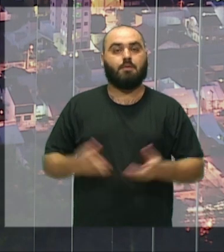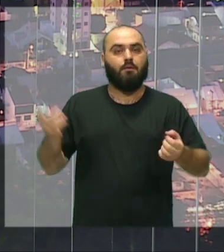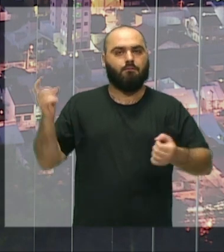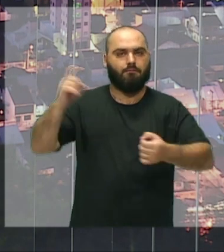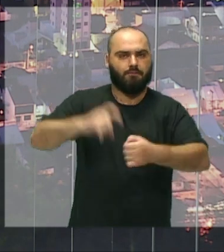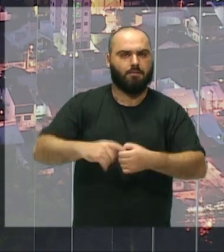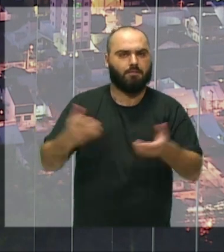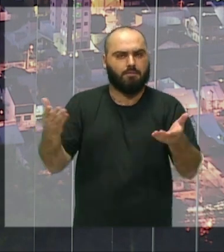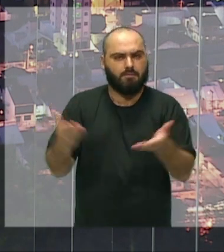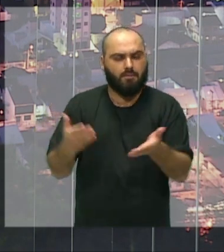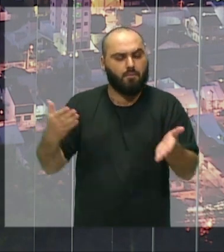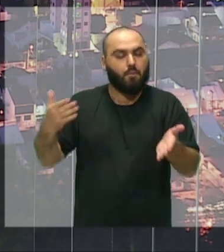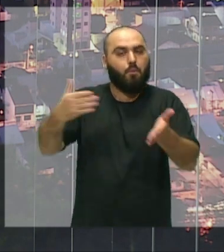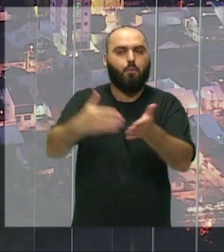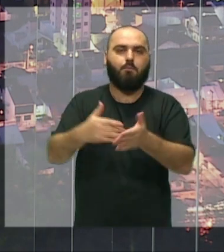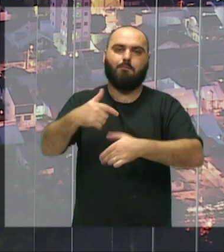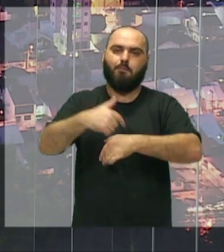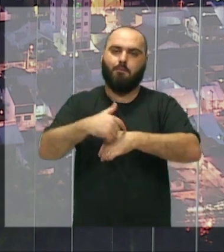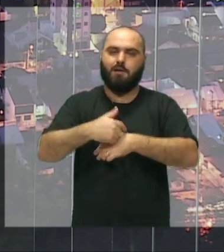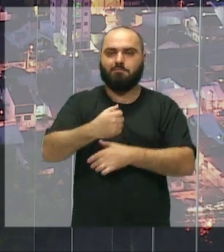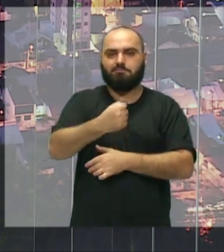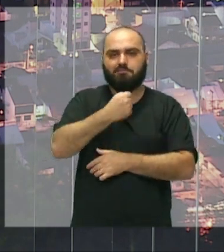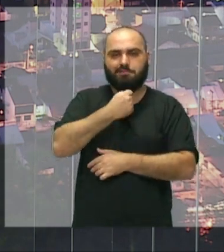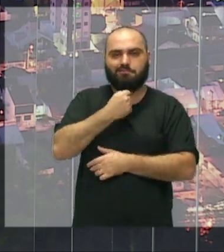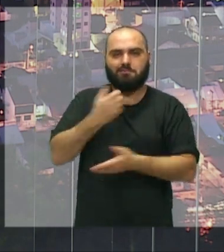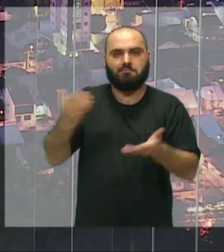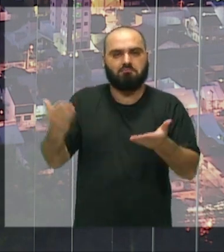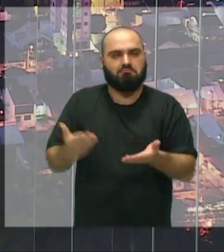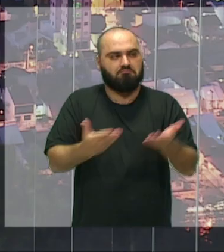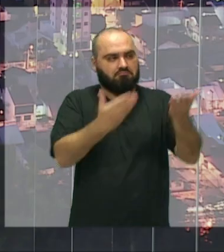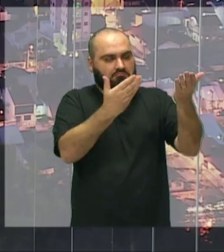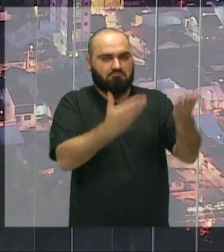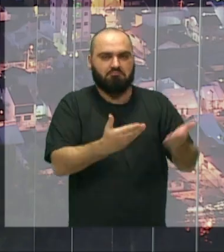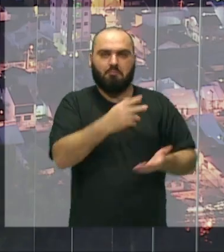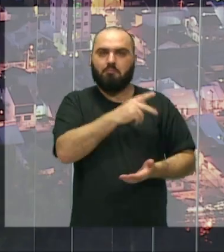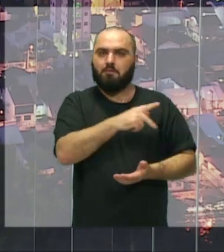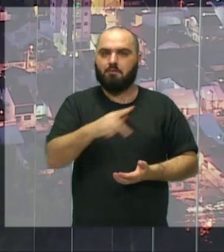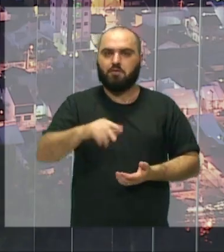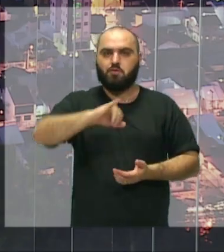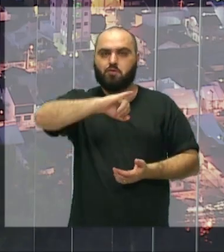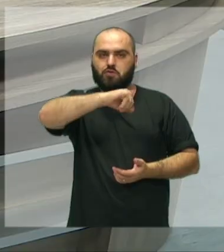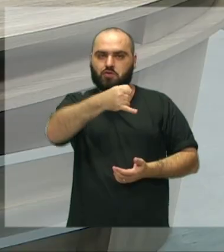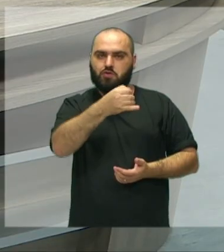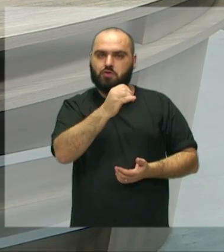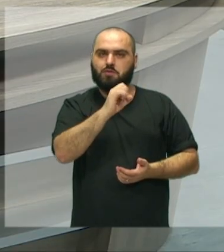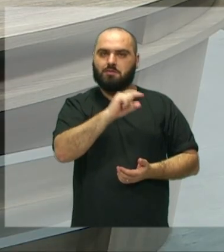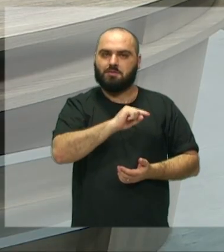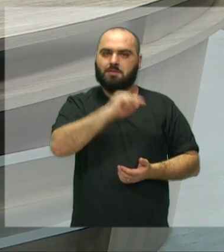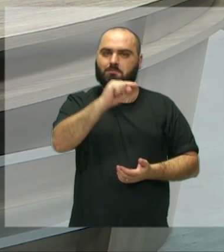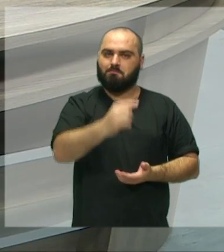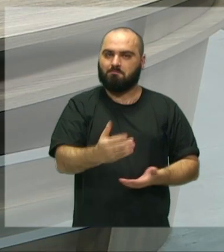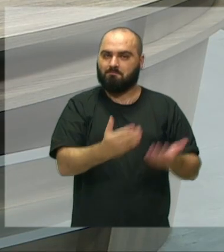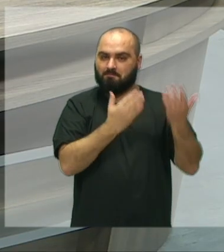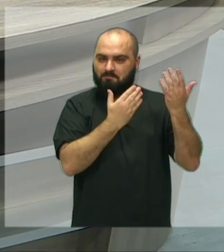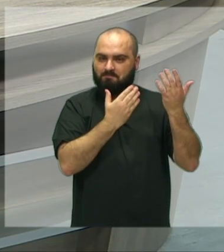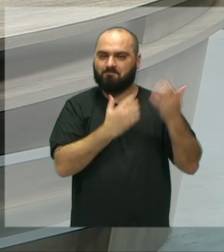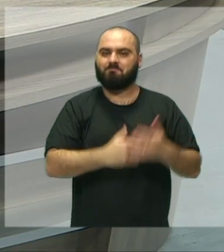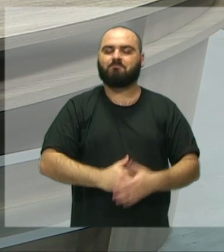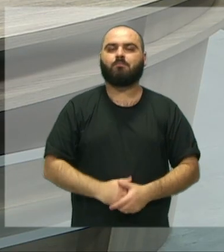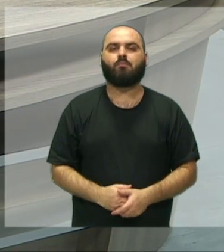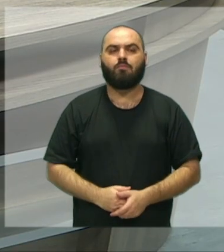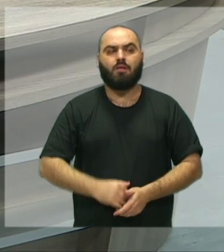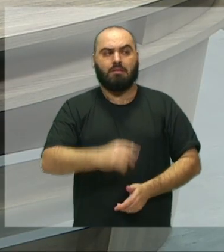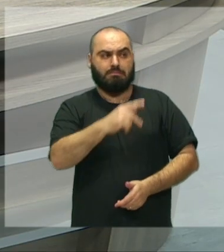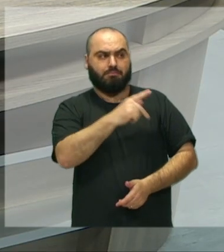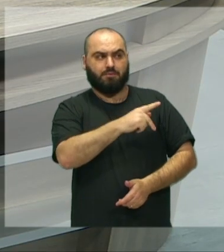Voltamos aqui para este que é o último bloco do Câmara Aberta com o professor José Bento Rosa da Silva. Professor, a gente está com uma